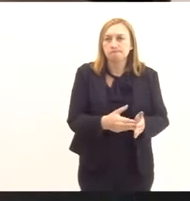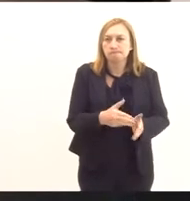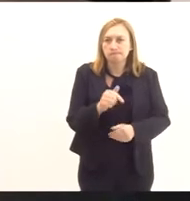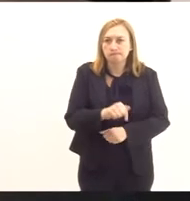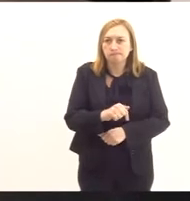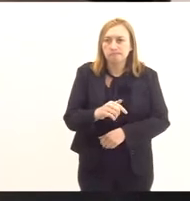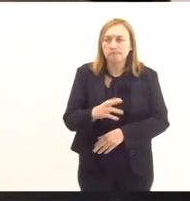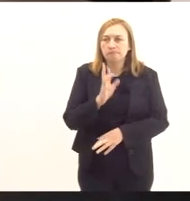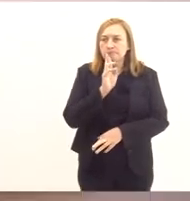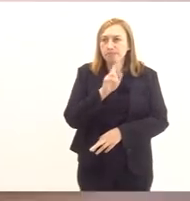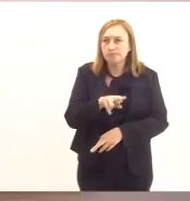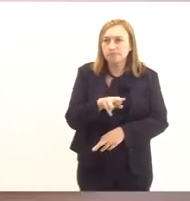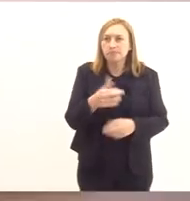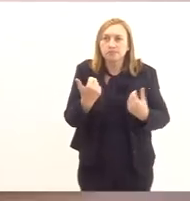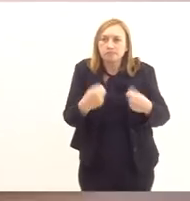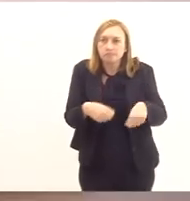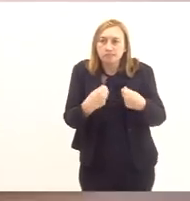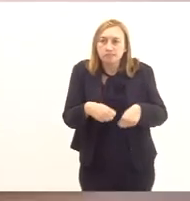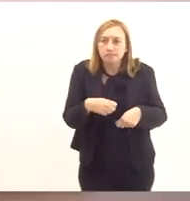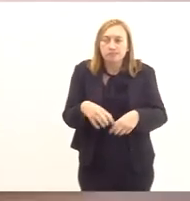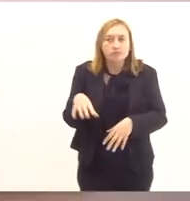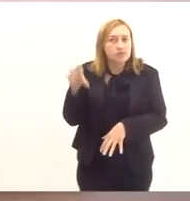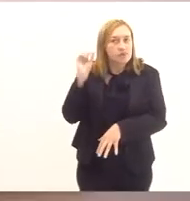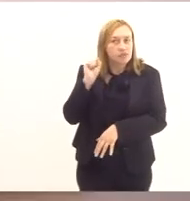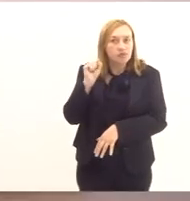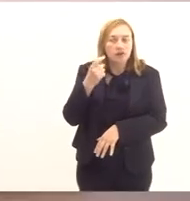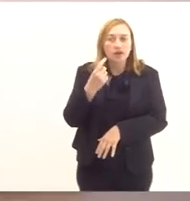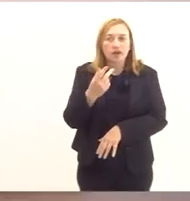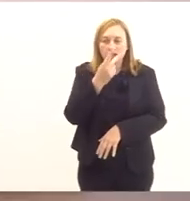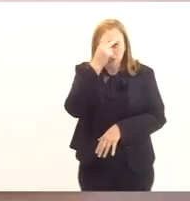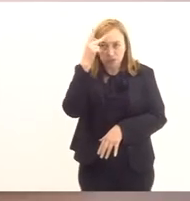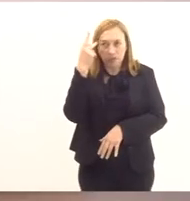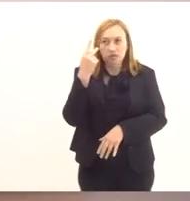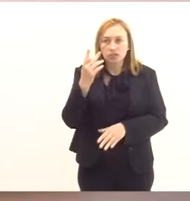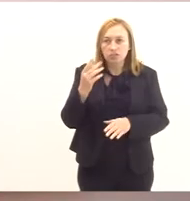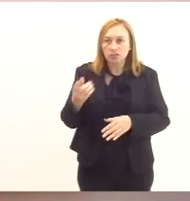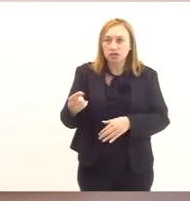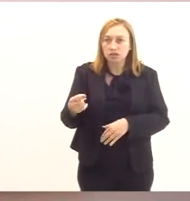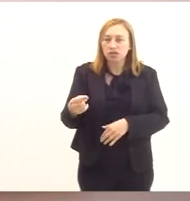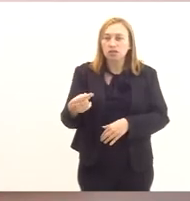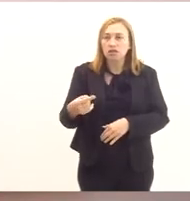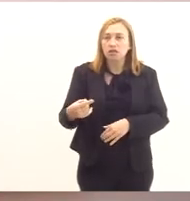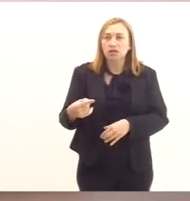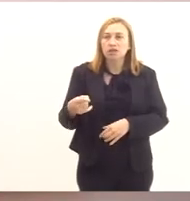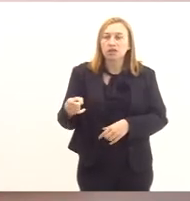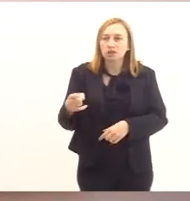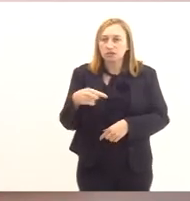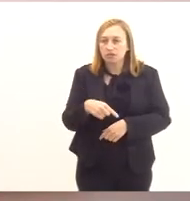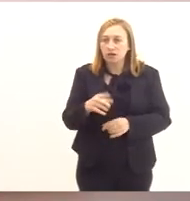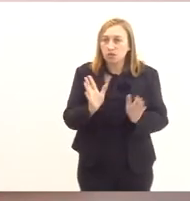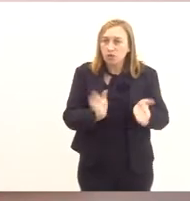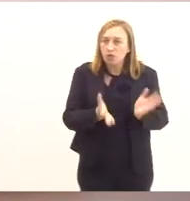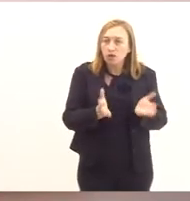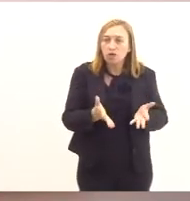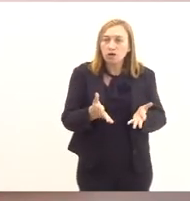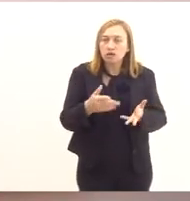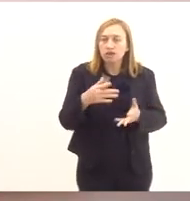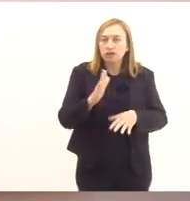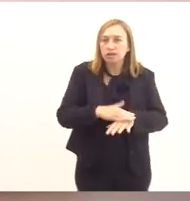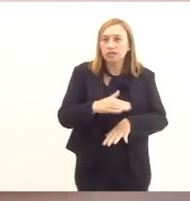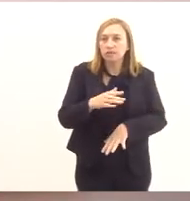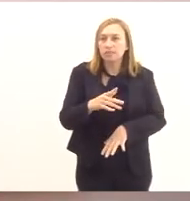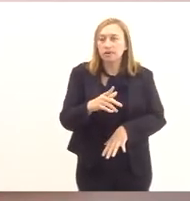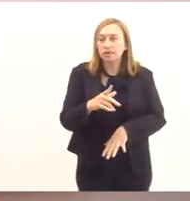as respostas que a gente precisa Vamos ouvir né as pessoas que compareceram hoje que que elas têm acrescentar para fazer um